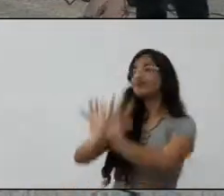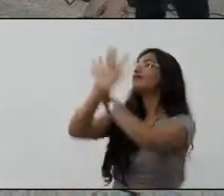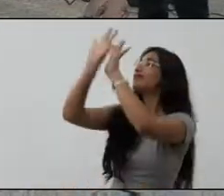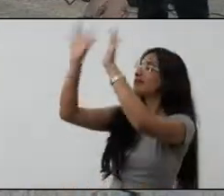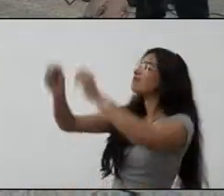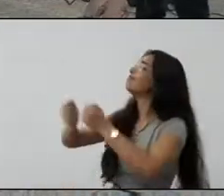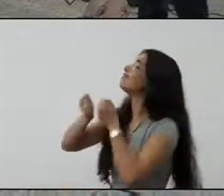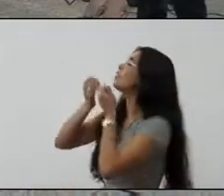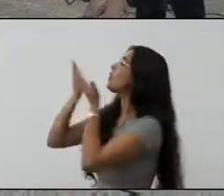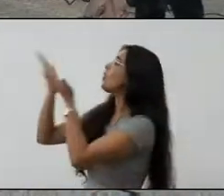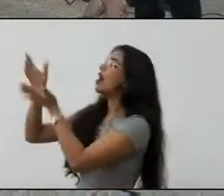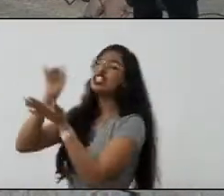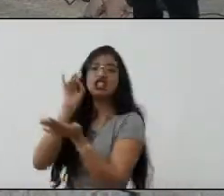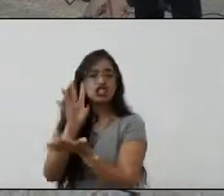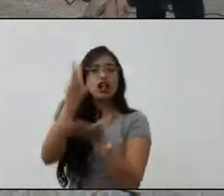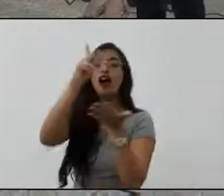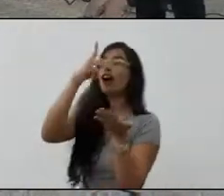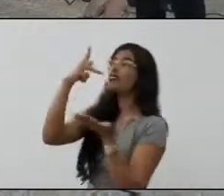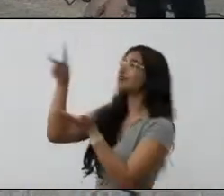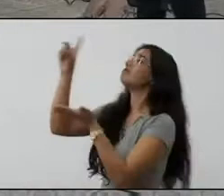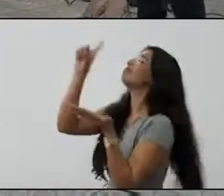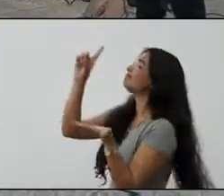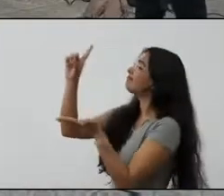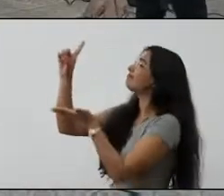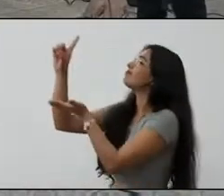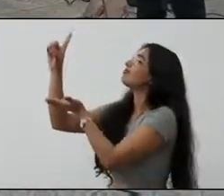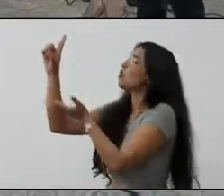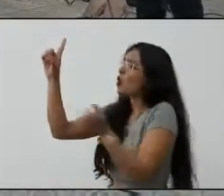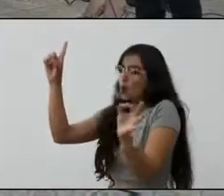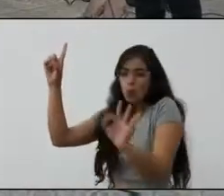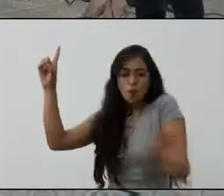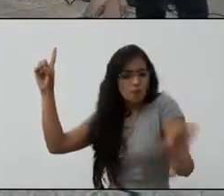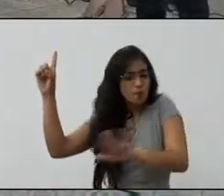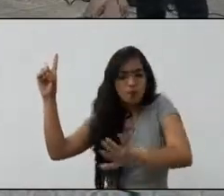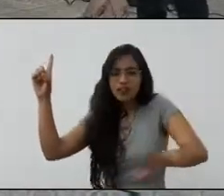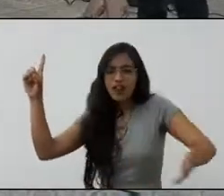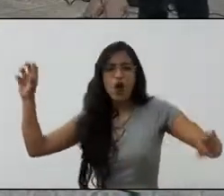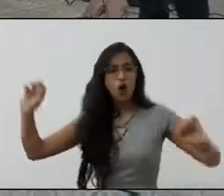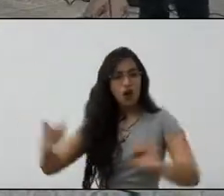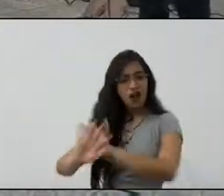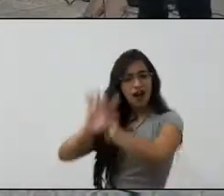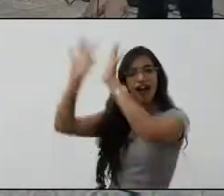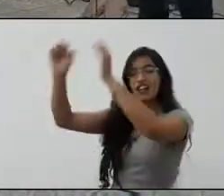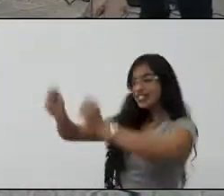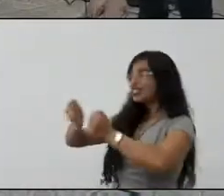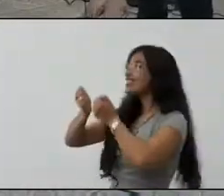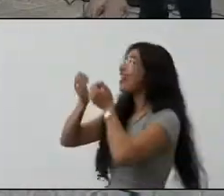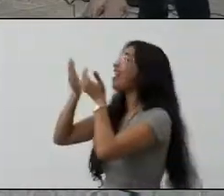Agora é tua, totalmente tua, não mais.